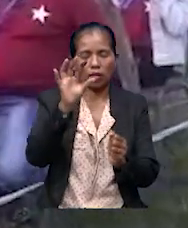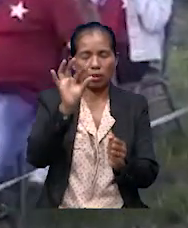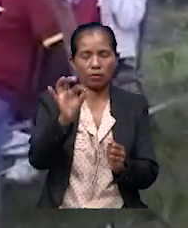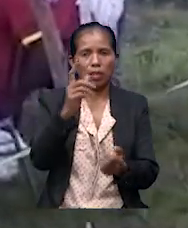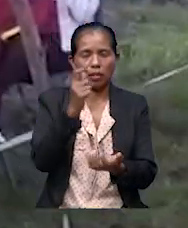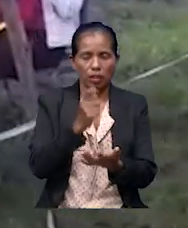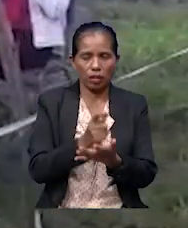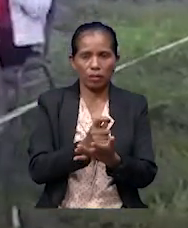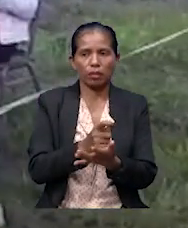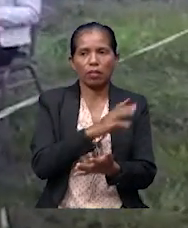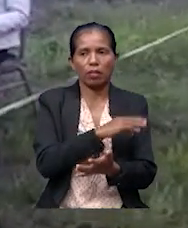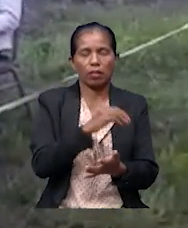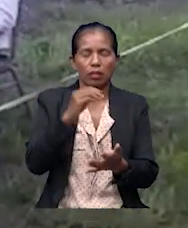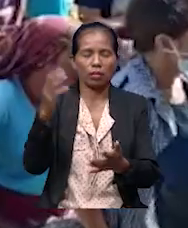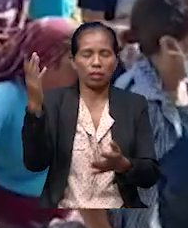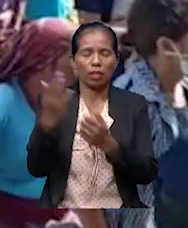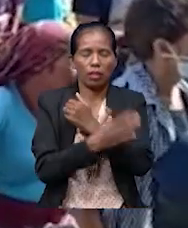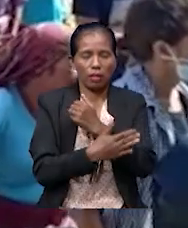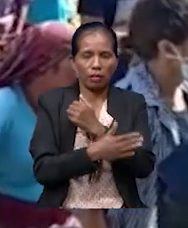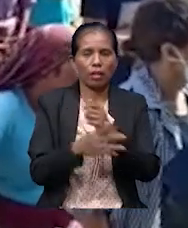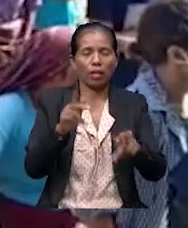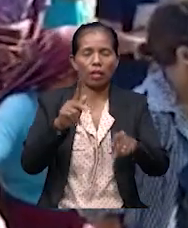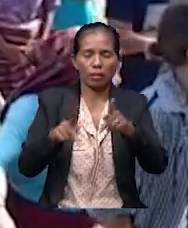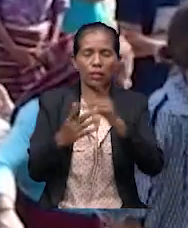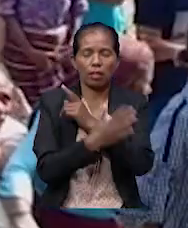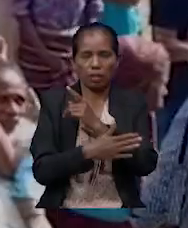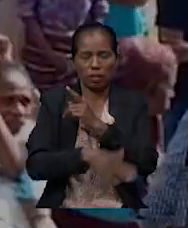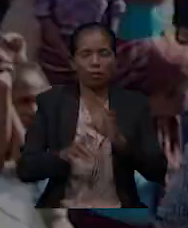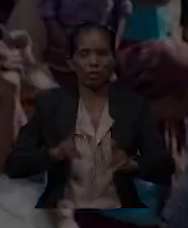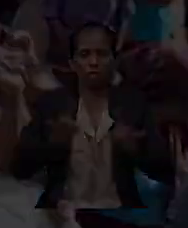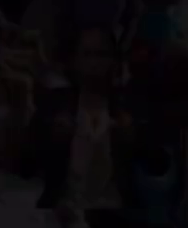inkluimos sidadam Sira iha diaspora. Agustin da Costa, Adérito Ximenes, GMN.